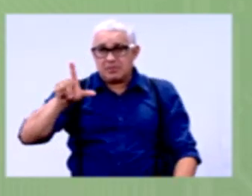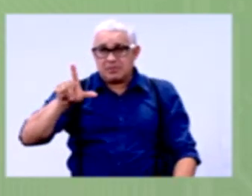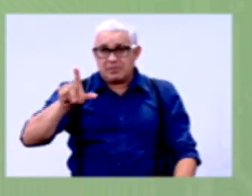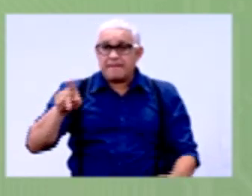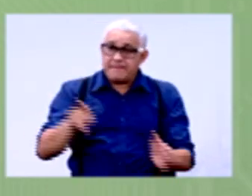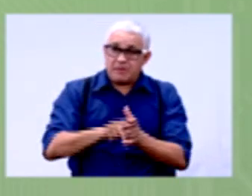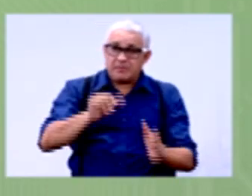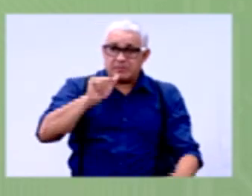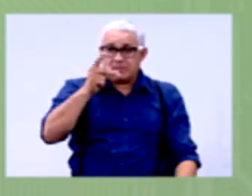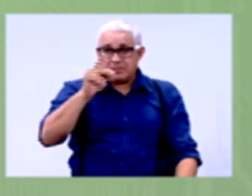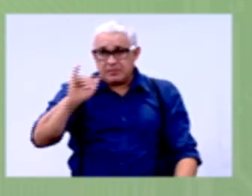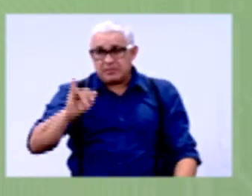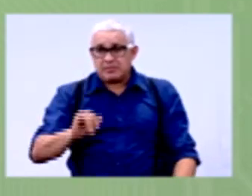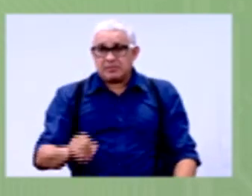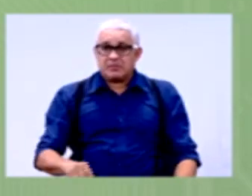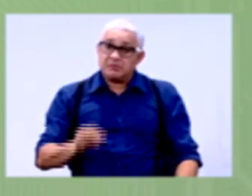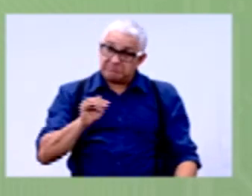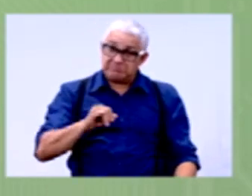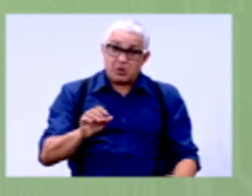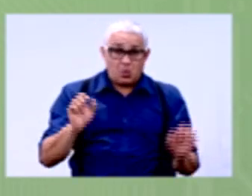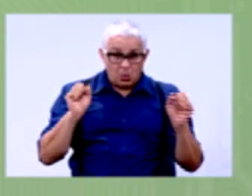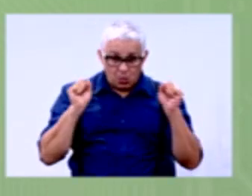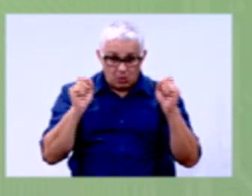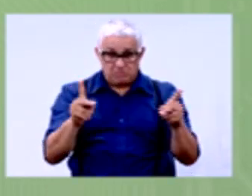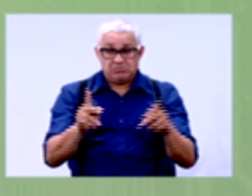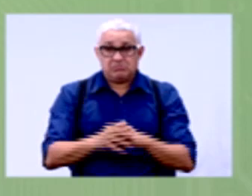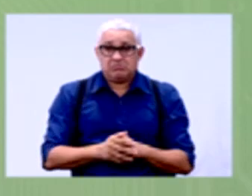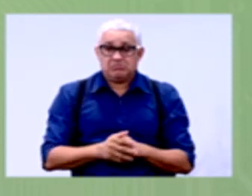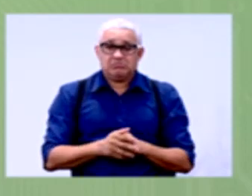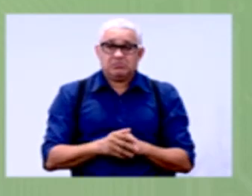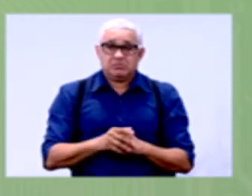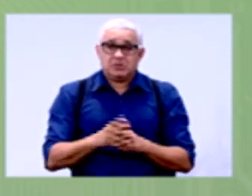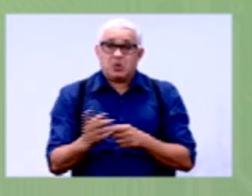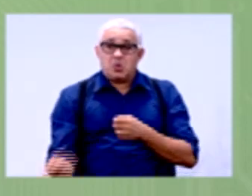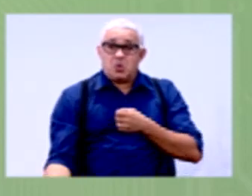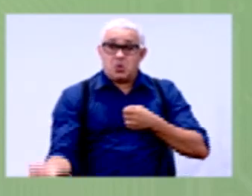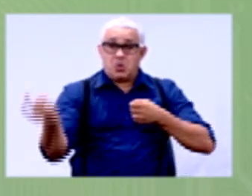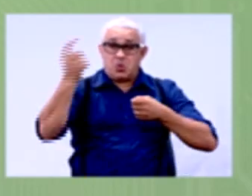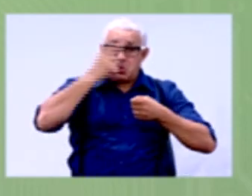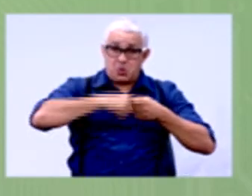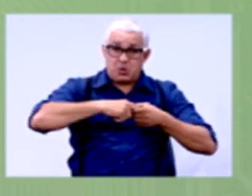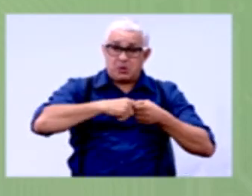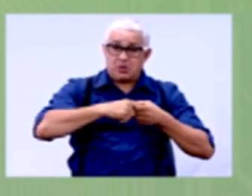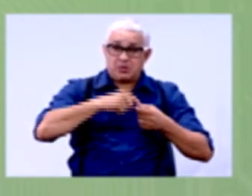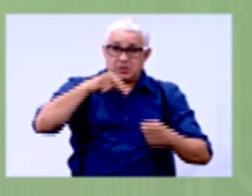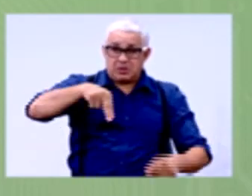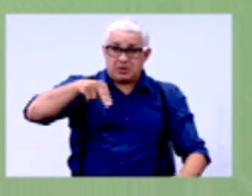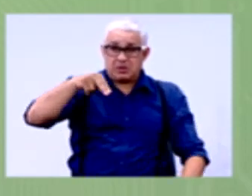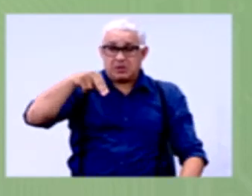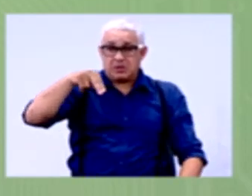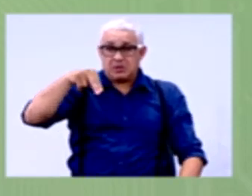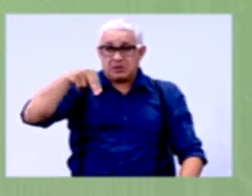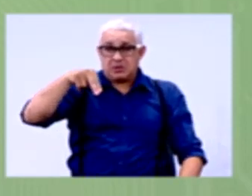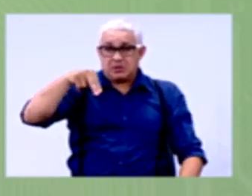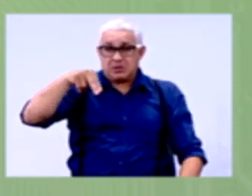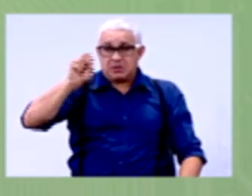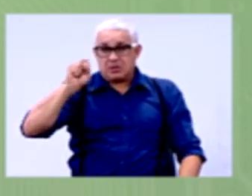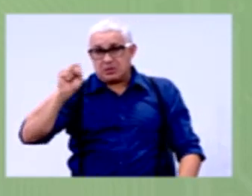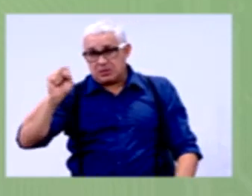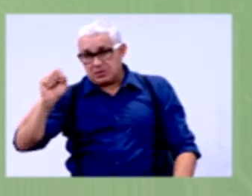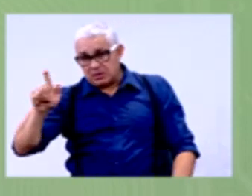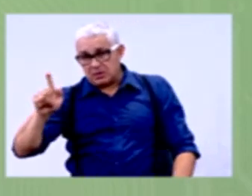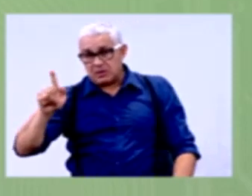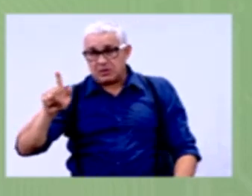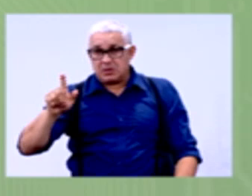as mensagens, caso tudo esteja ok, a gente vai retornar MSG, o valor MSG, né? Isso